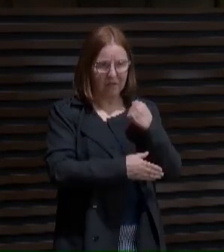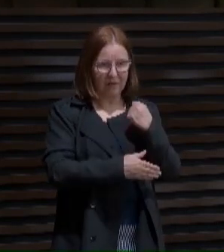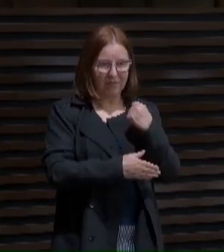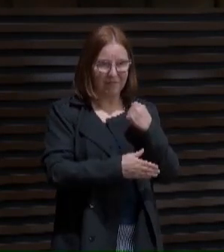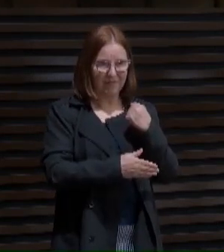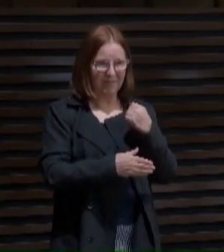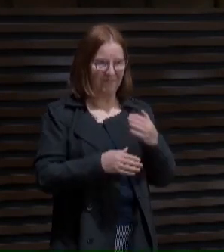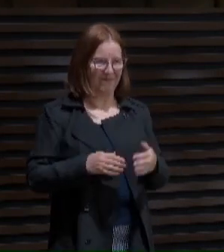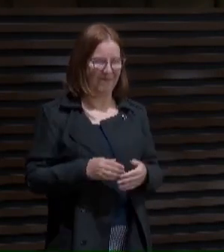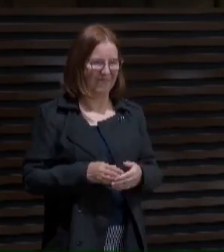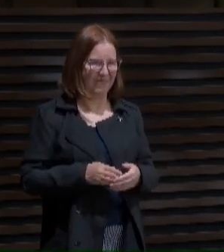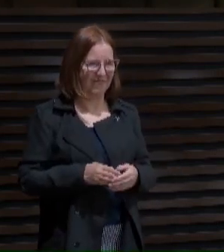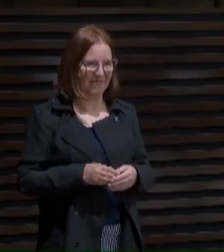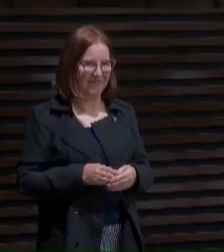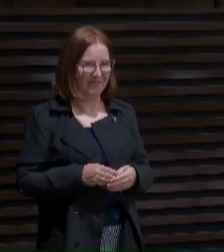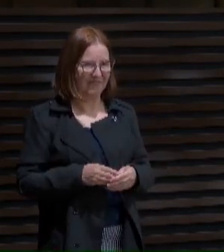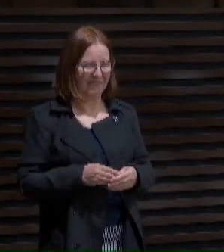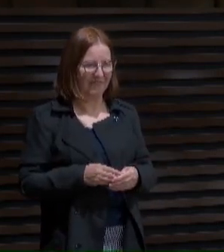Deus não faz assim.